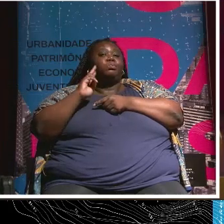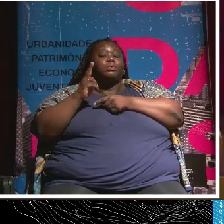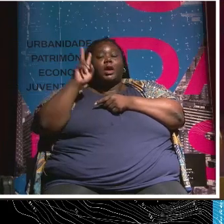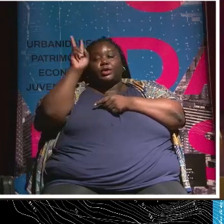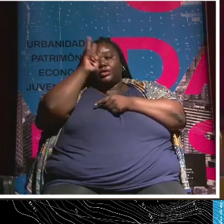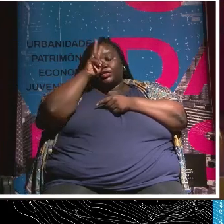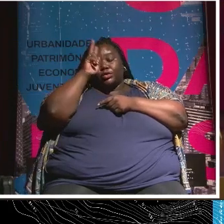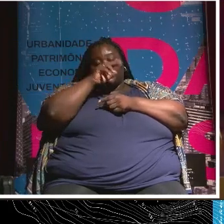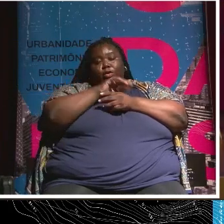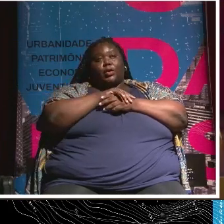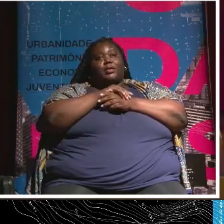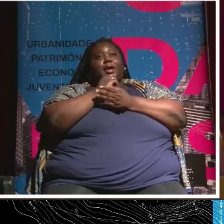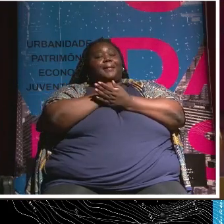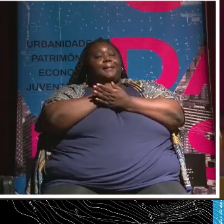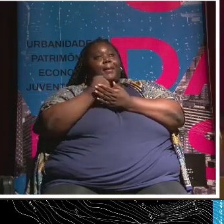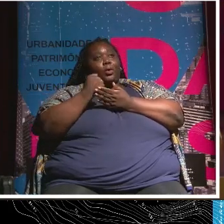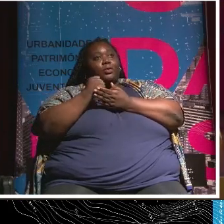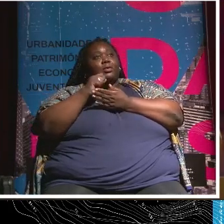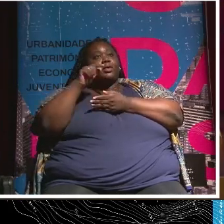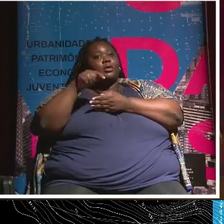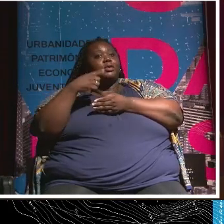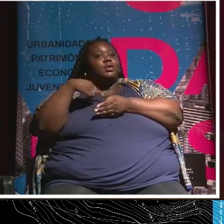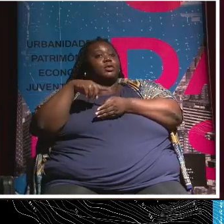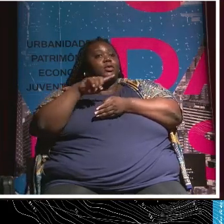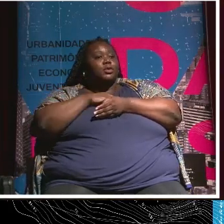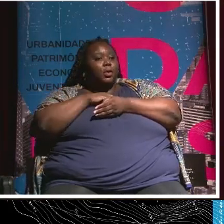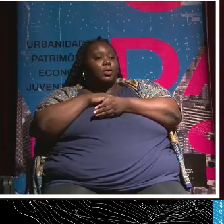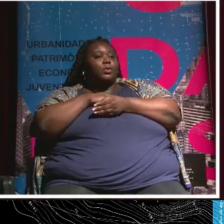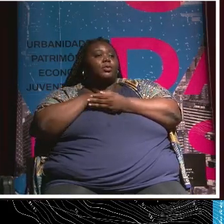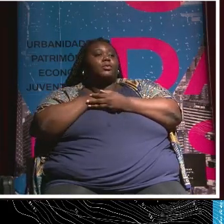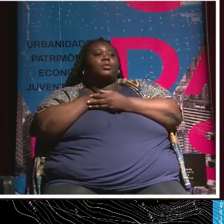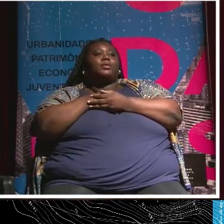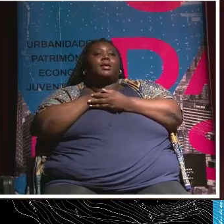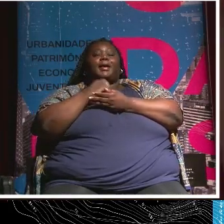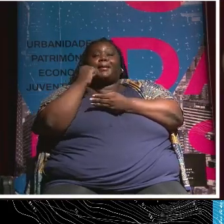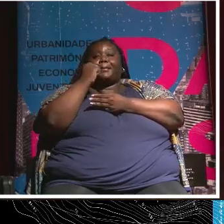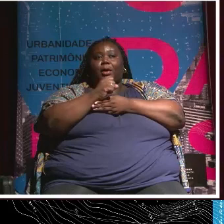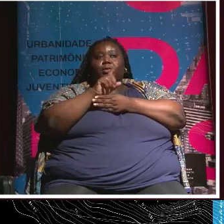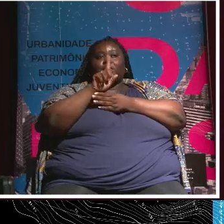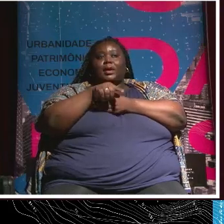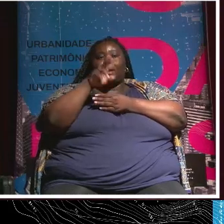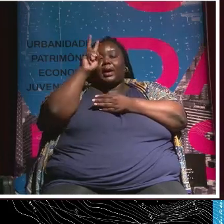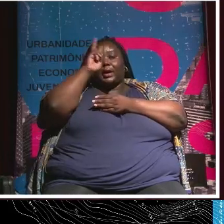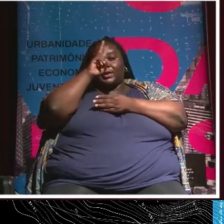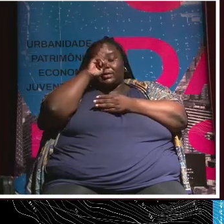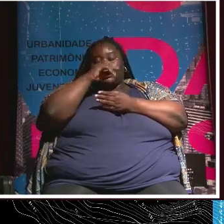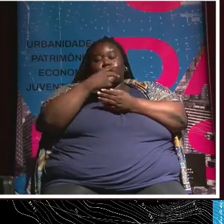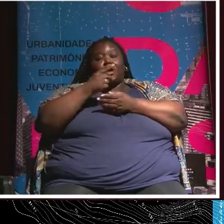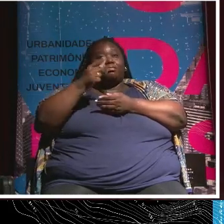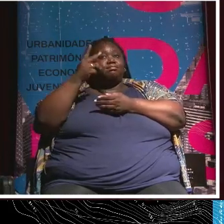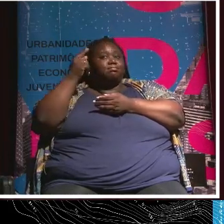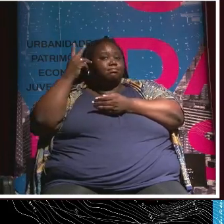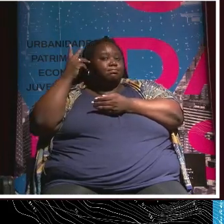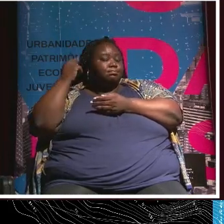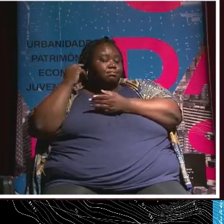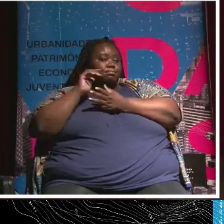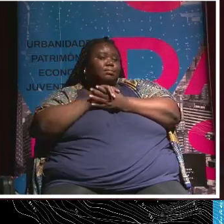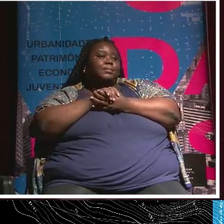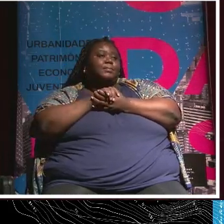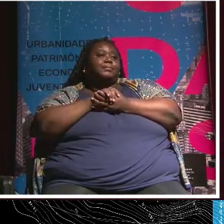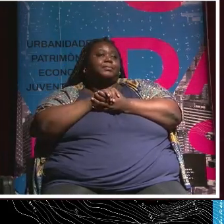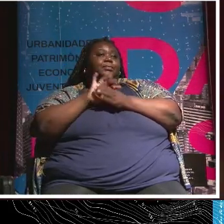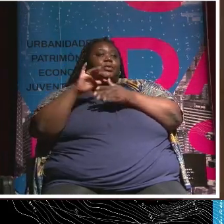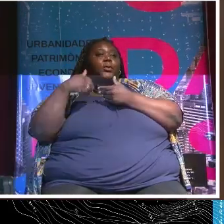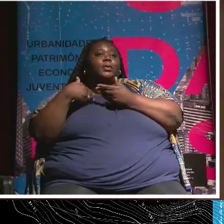historicamente exterminada. No nosso caso, o historicamente exterminado é um historicamente desde o período quando